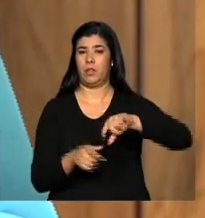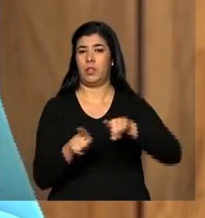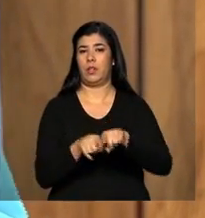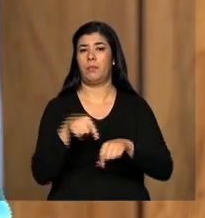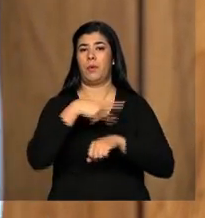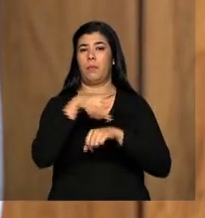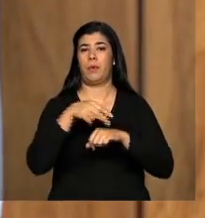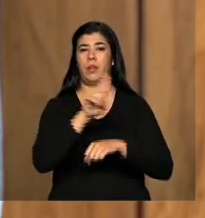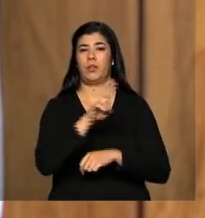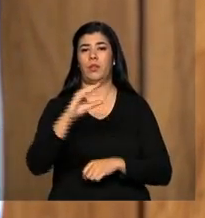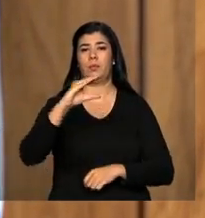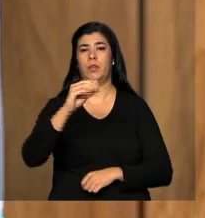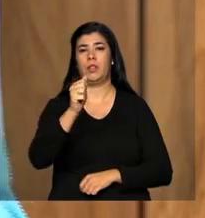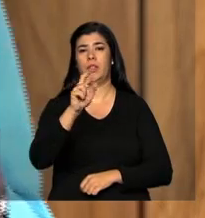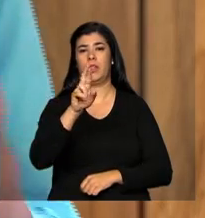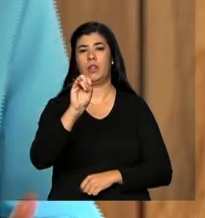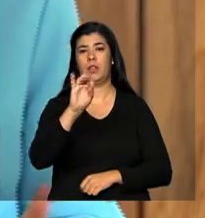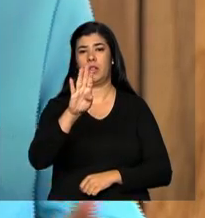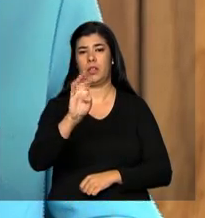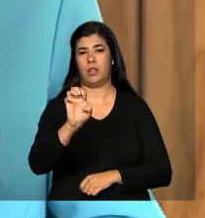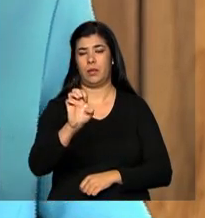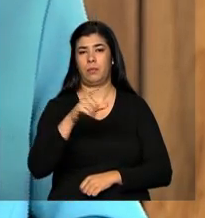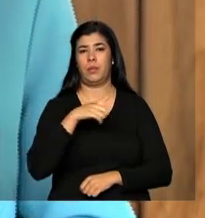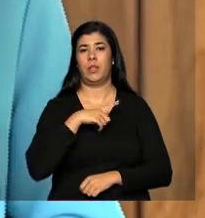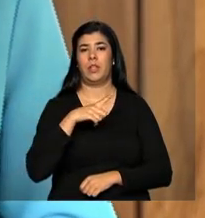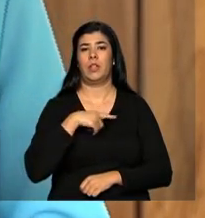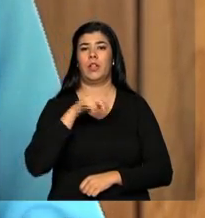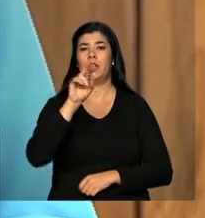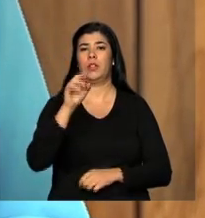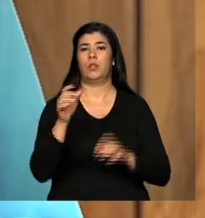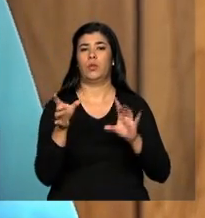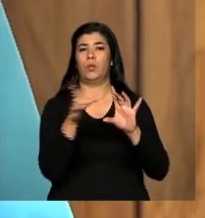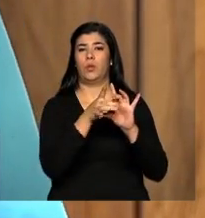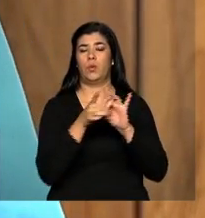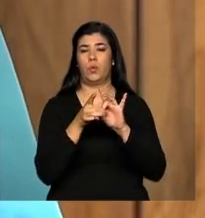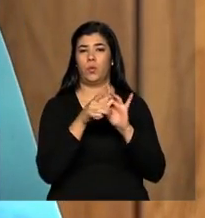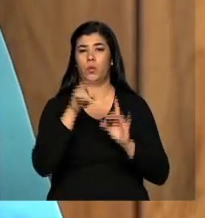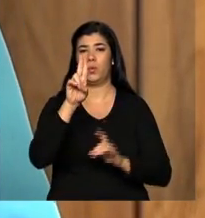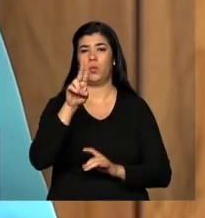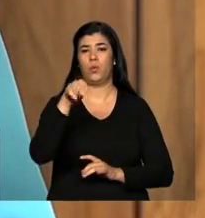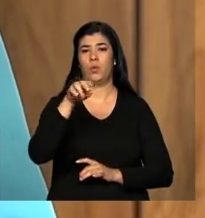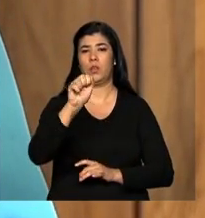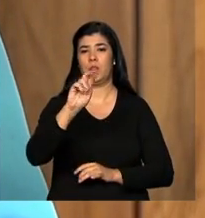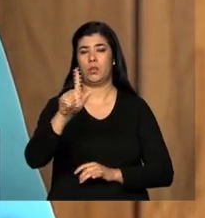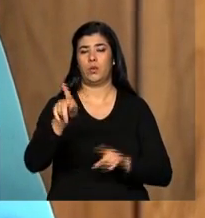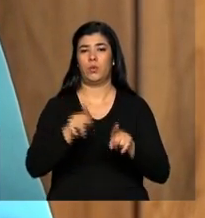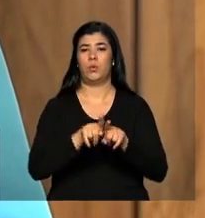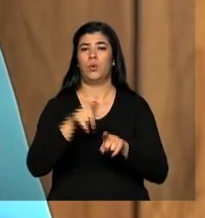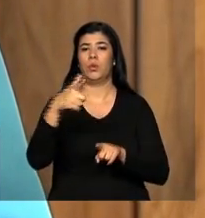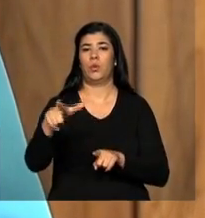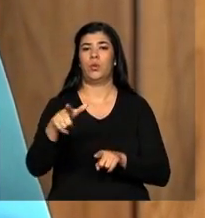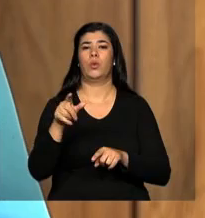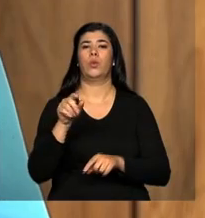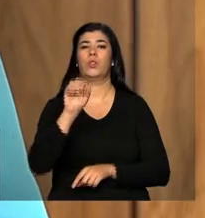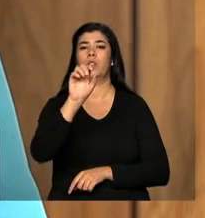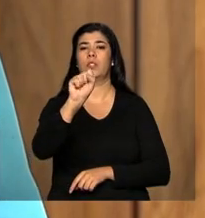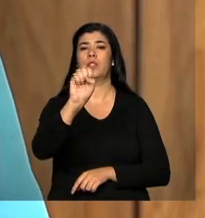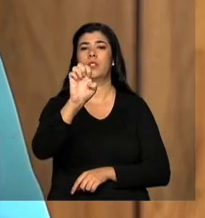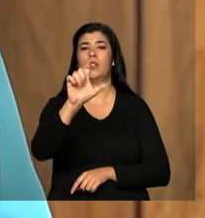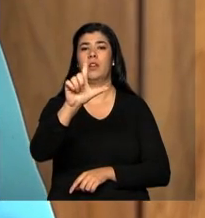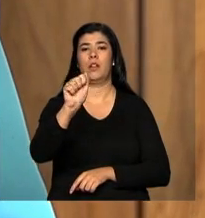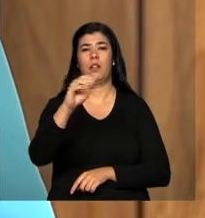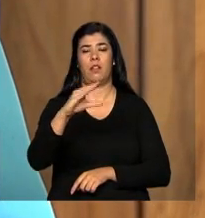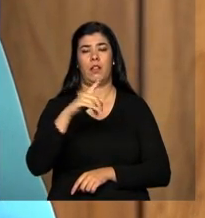Caribe. No âmbito da Unasul e da CELAC, nós desenvolvemos um robusto quadro